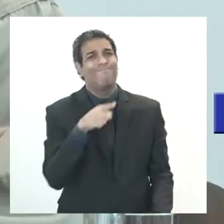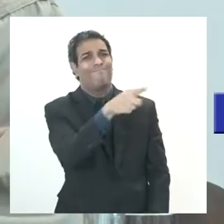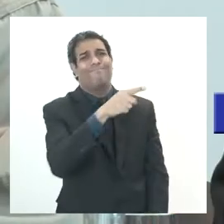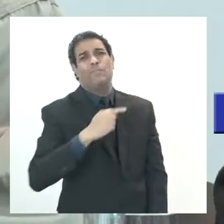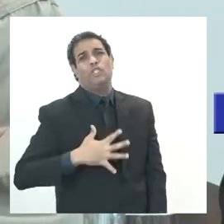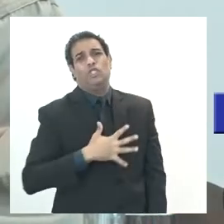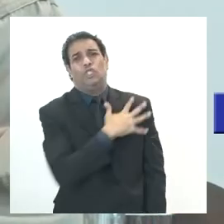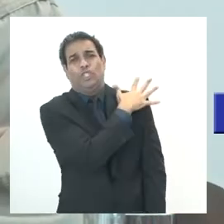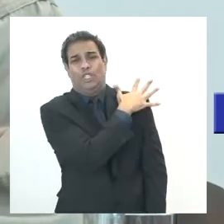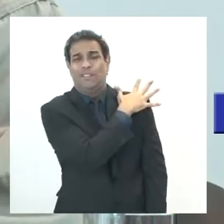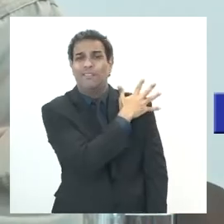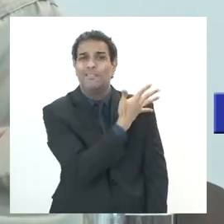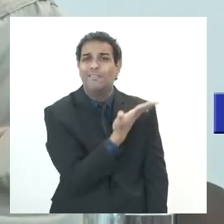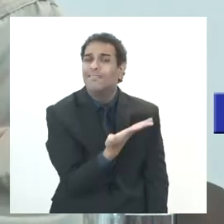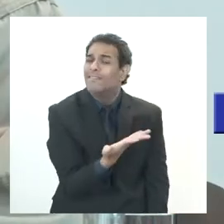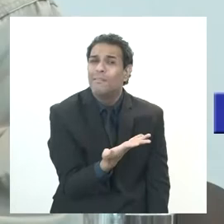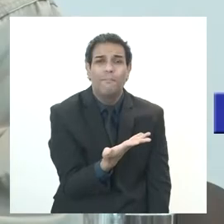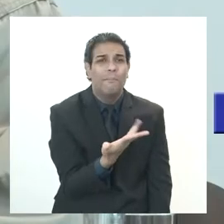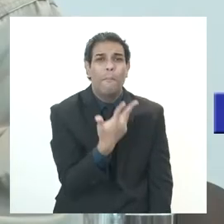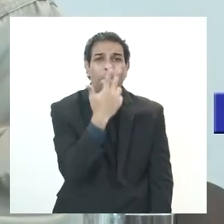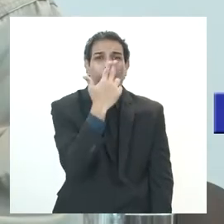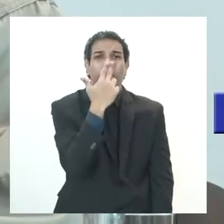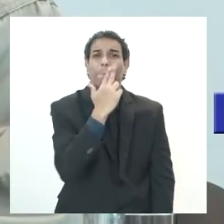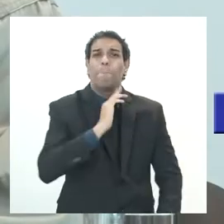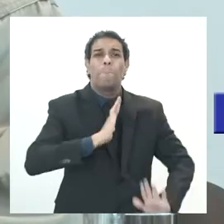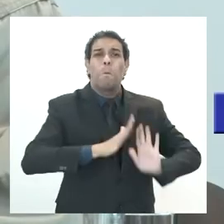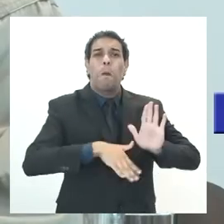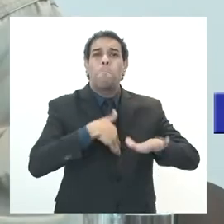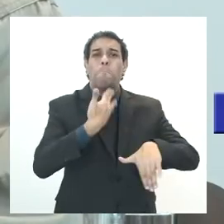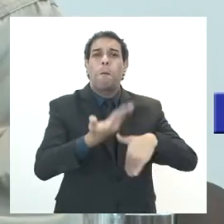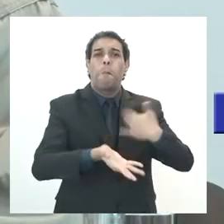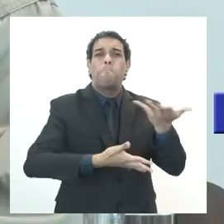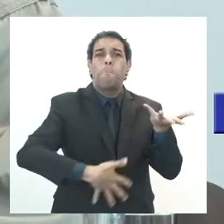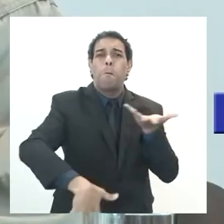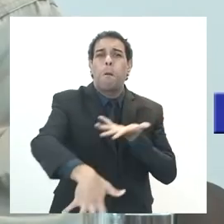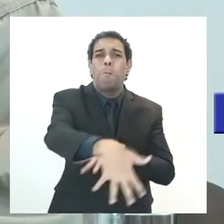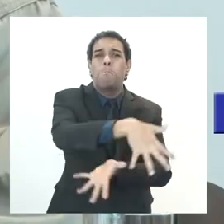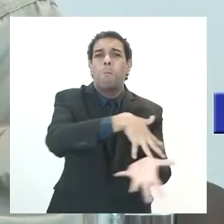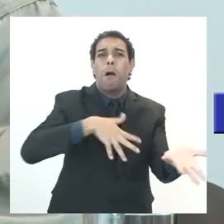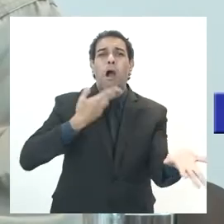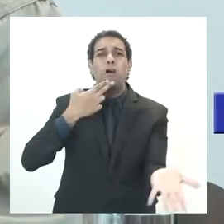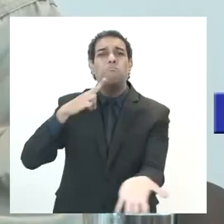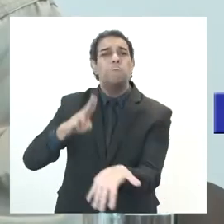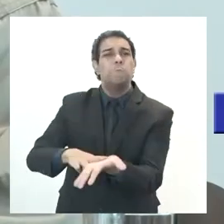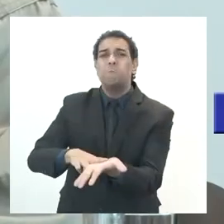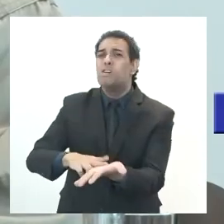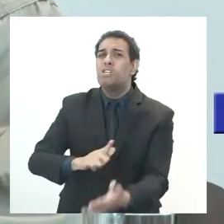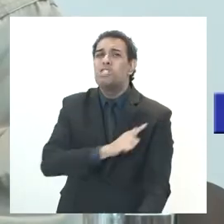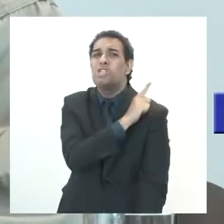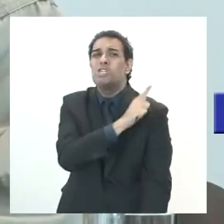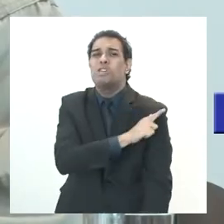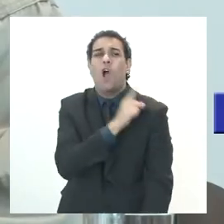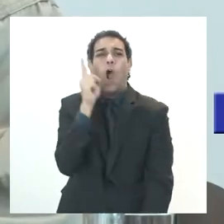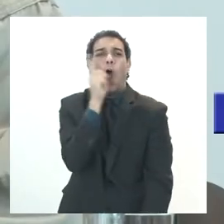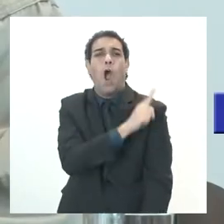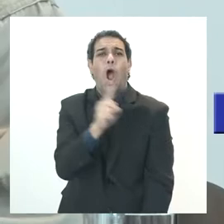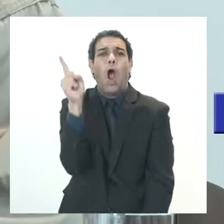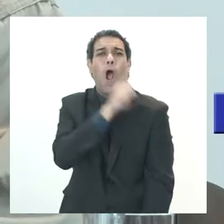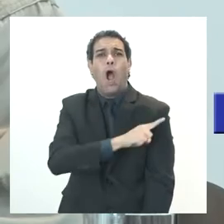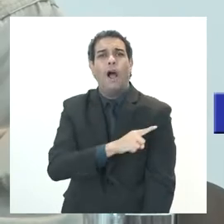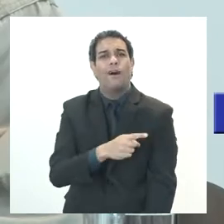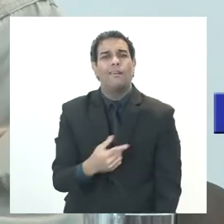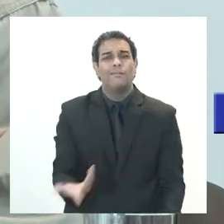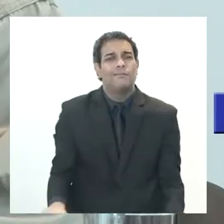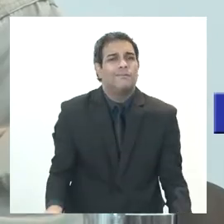ele continua no desmonte dos Correios fazendo uma gestão no mínimo OBS usa